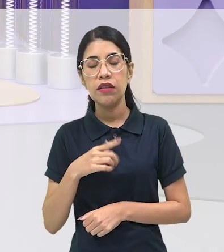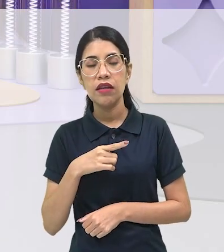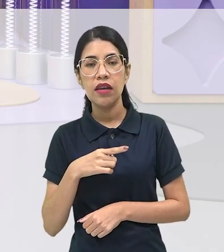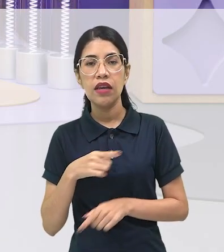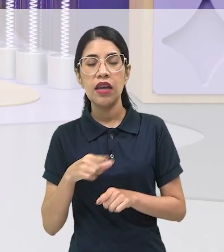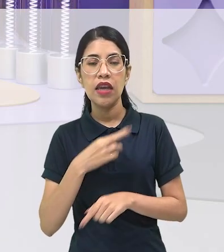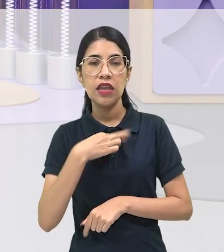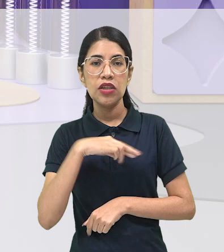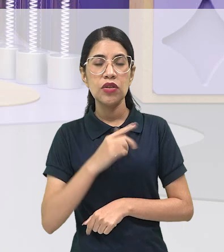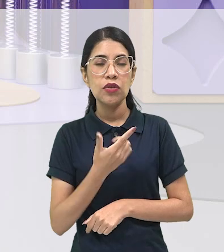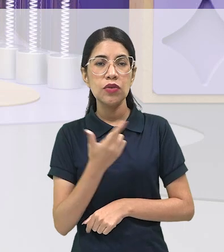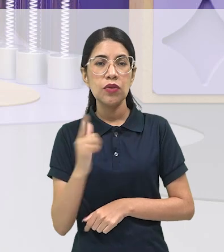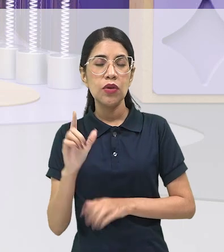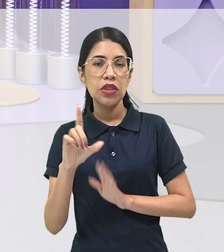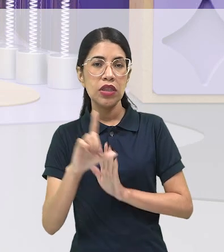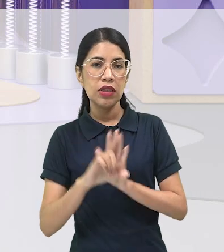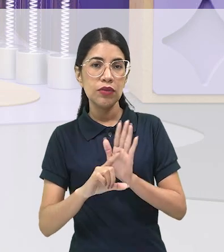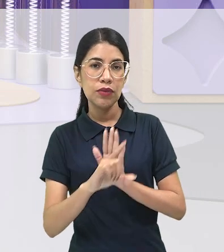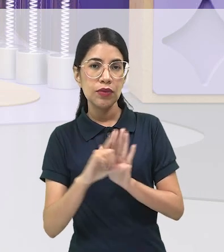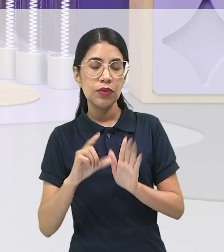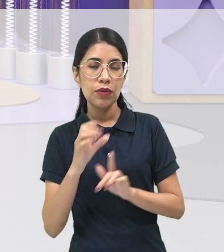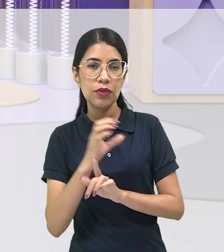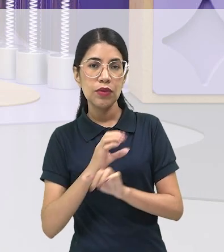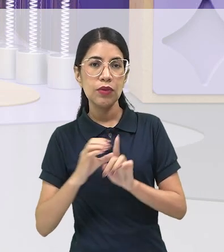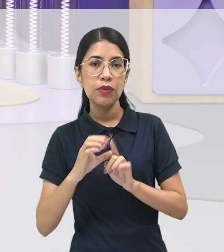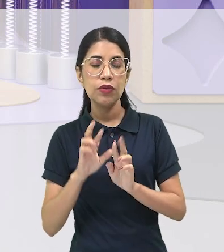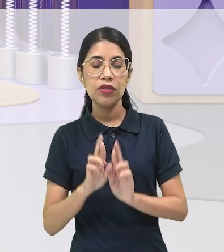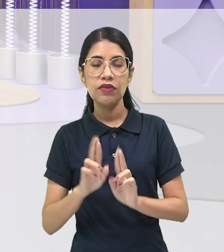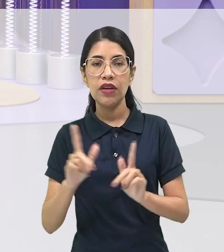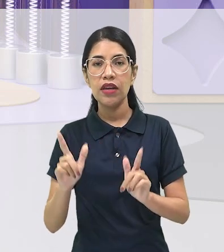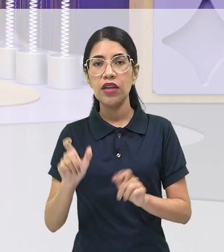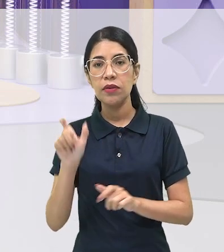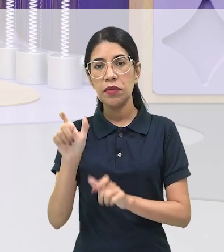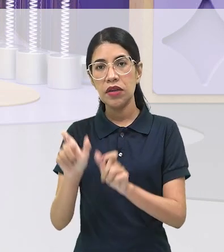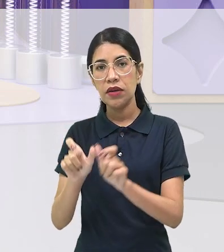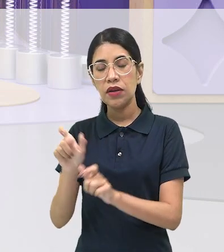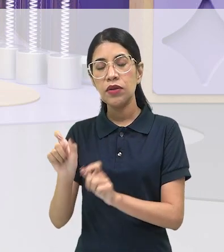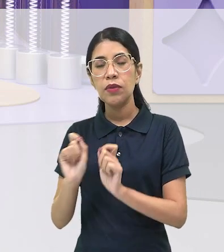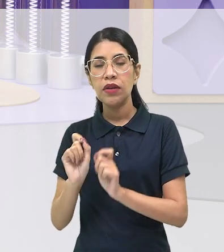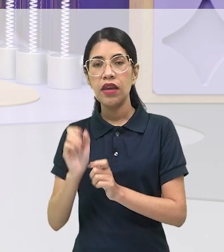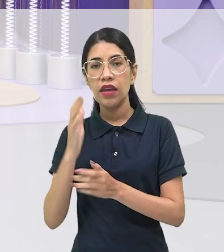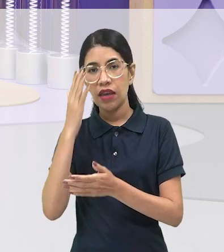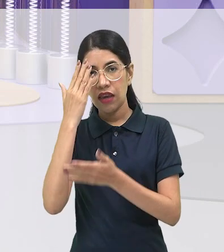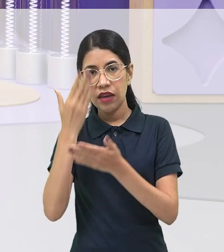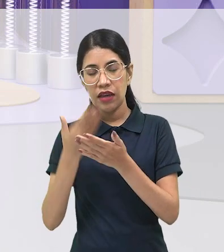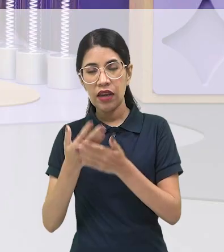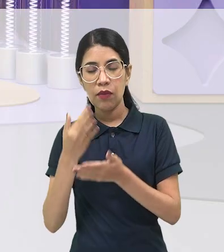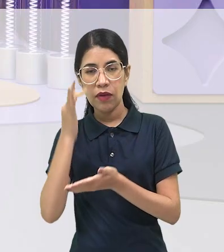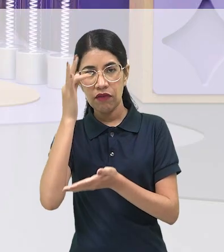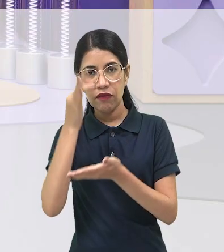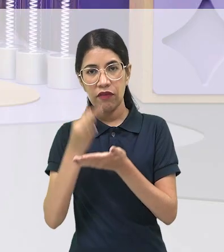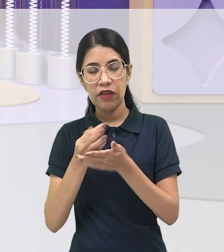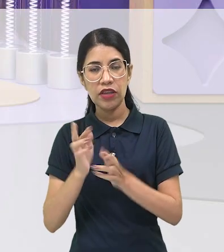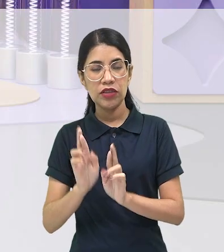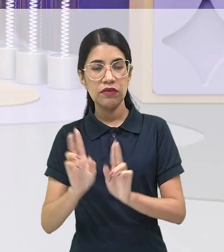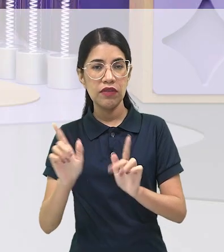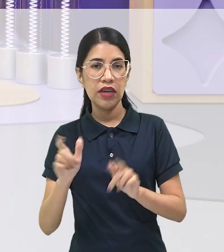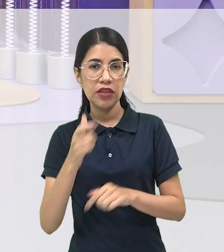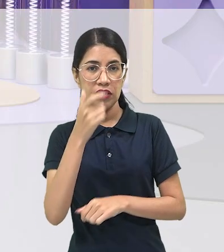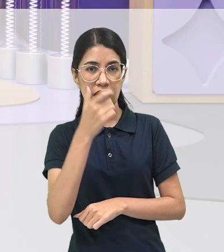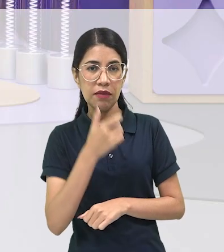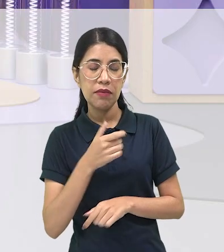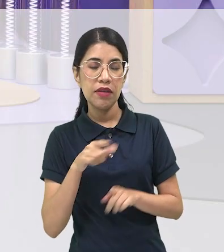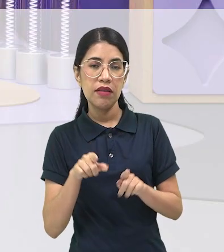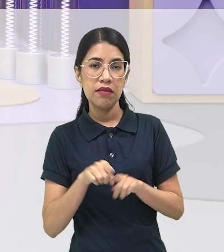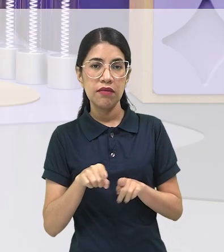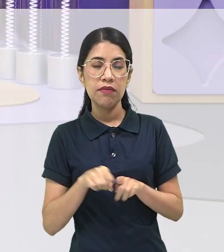religiões, outras liturgias, outros cultos. Pessoas que professam outras religiões ou práticas religiosas e